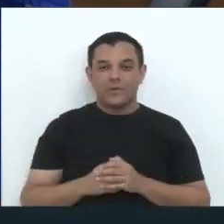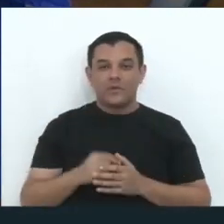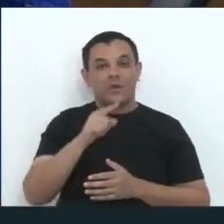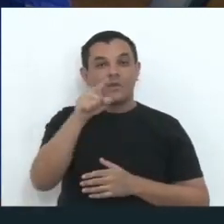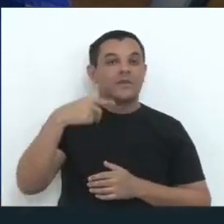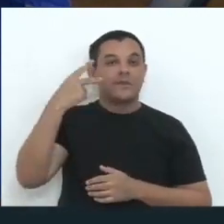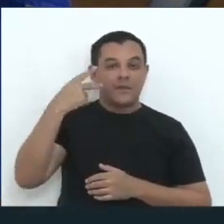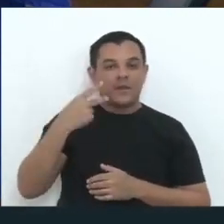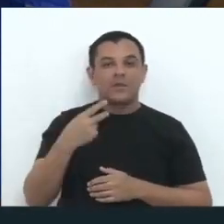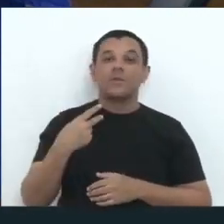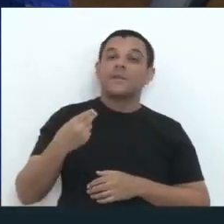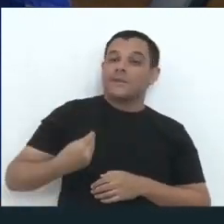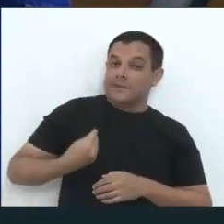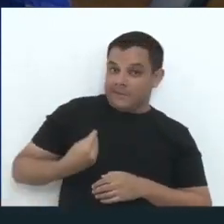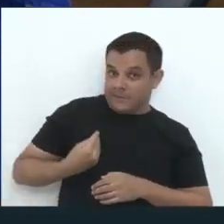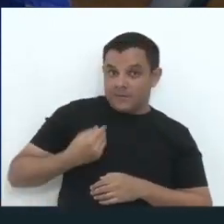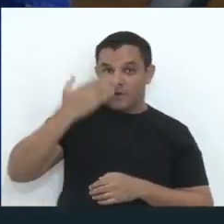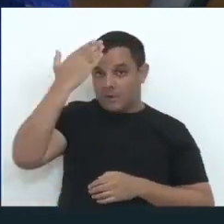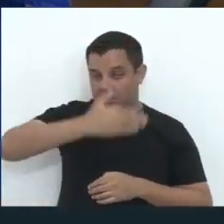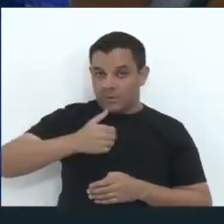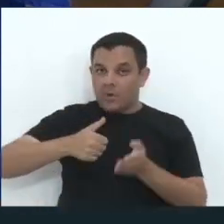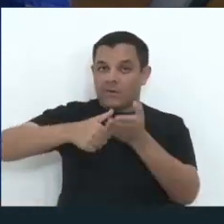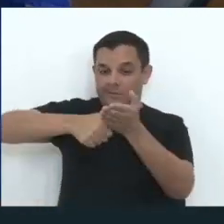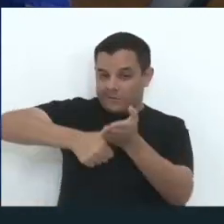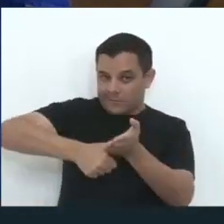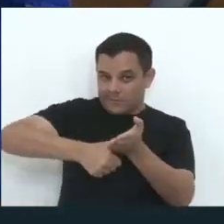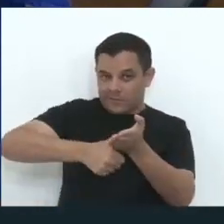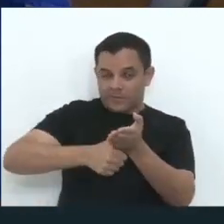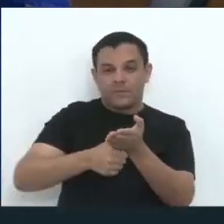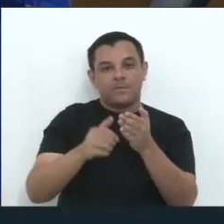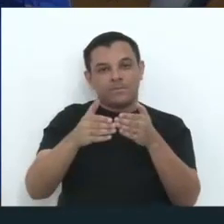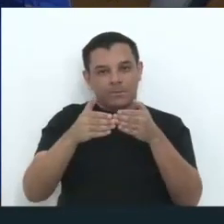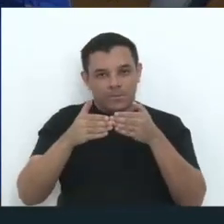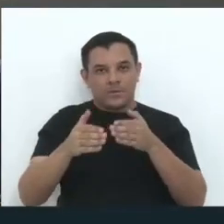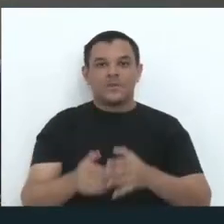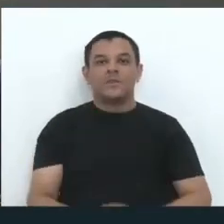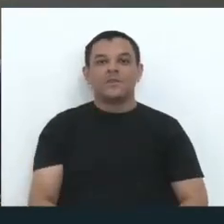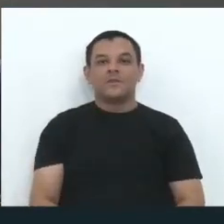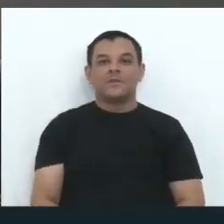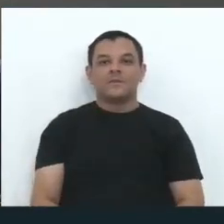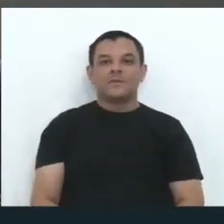que registrem suas presenças nos terminais eletrônicos.